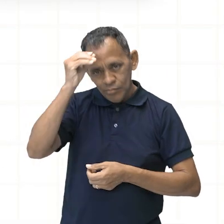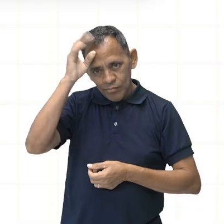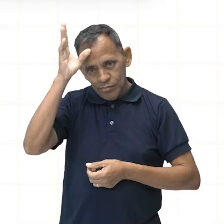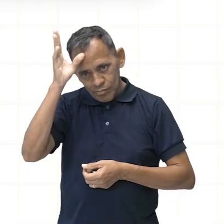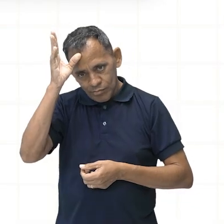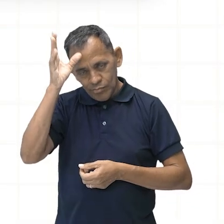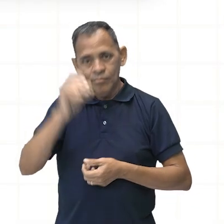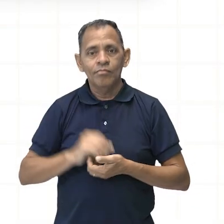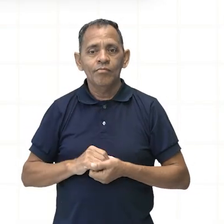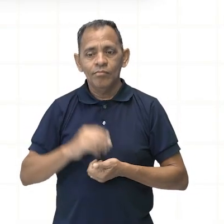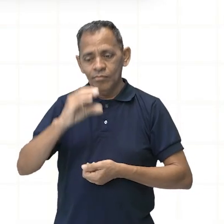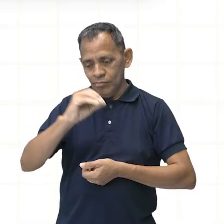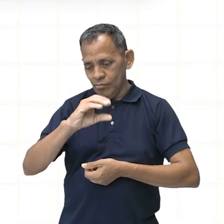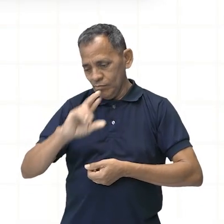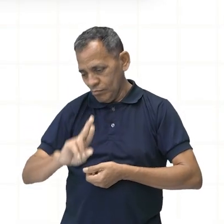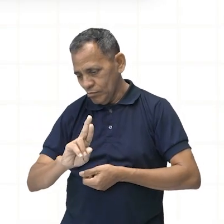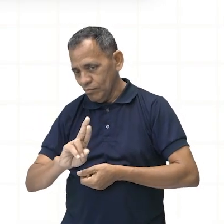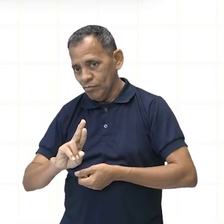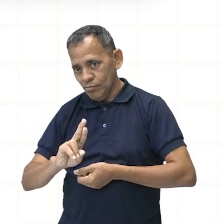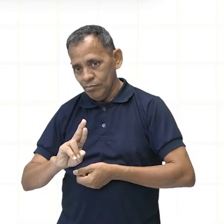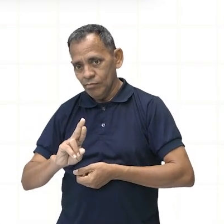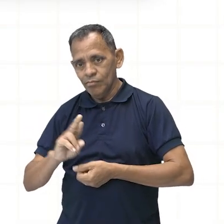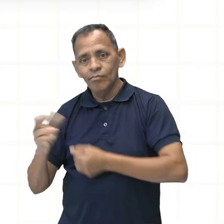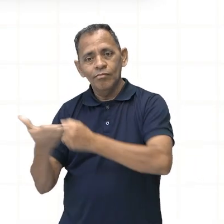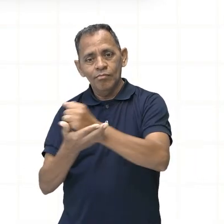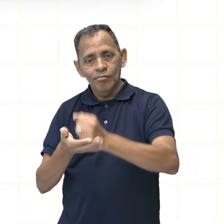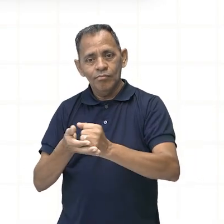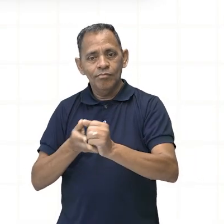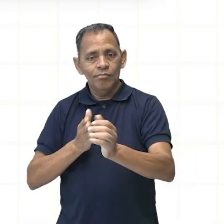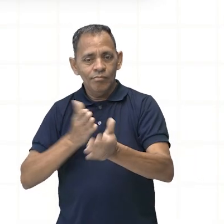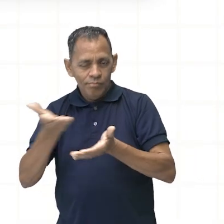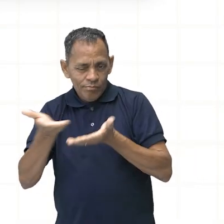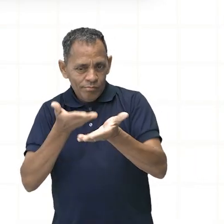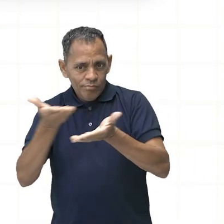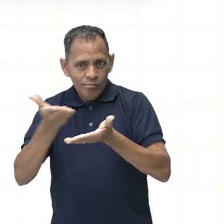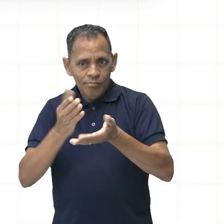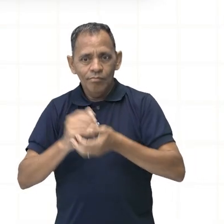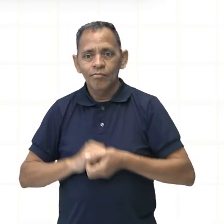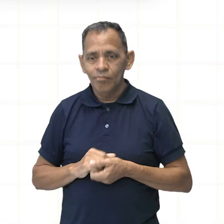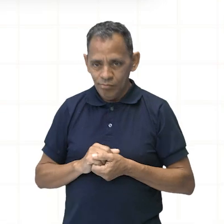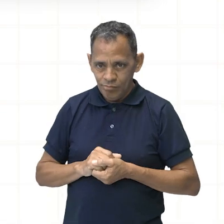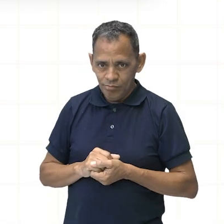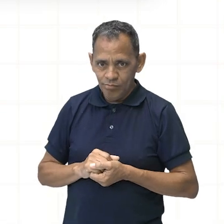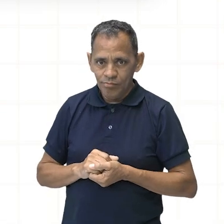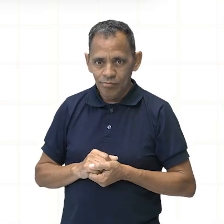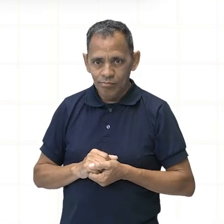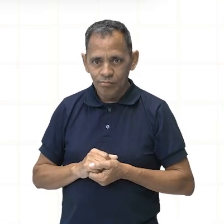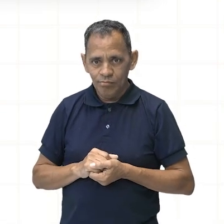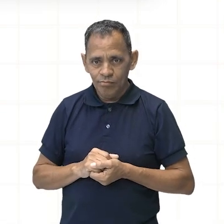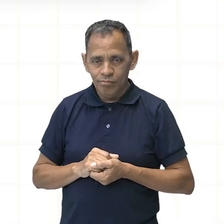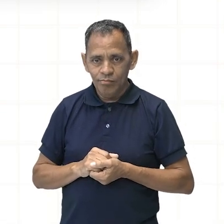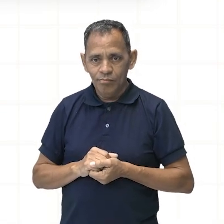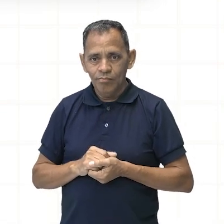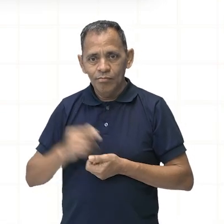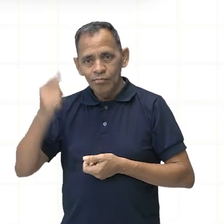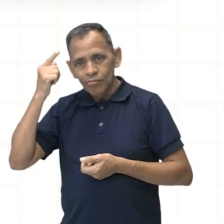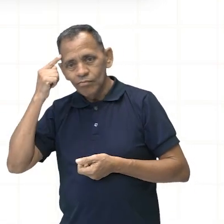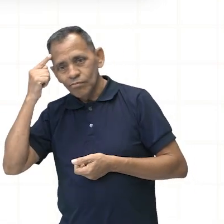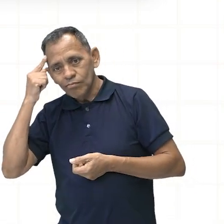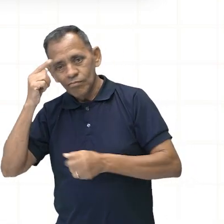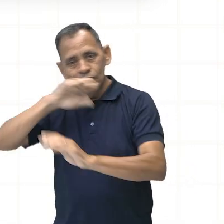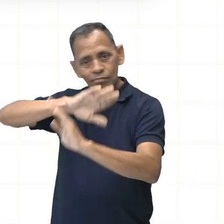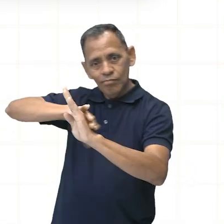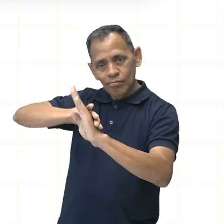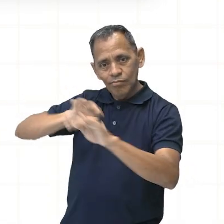os orientais foi construído ali com base em estereótipos bastante preconceituosos, inclusive, certo? É